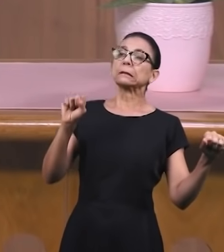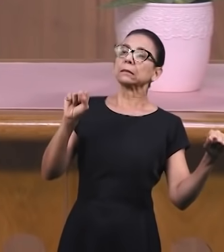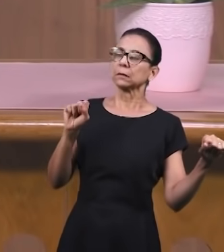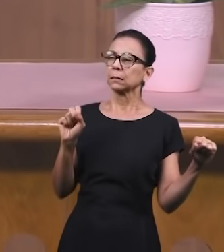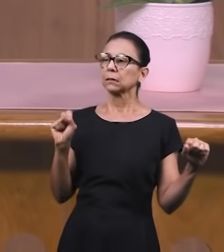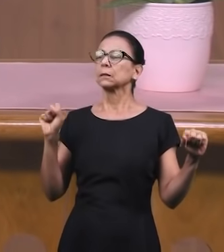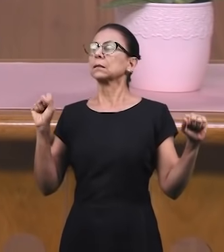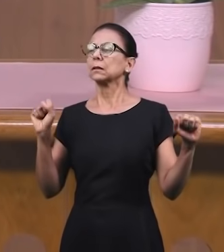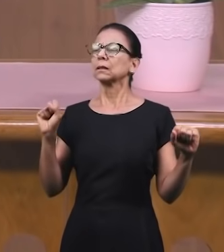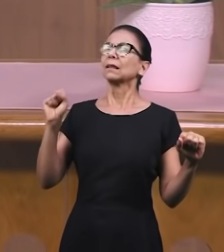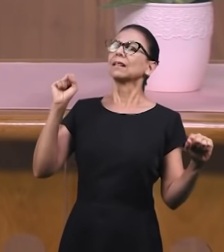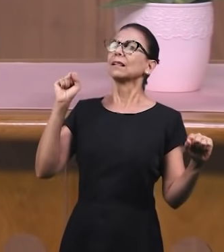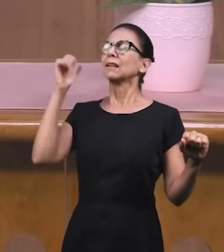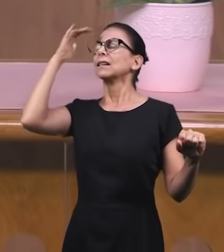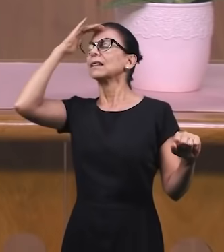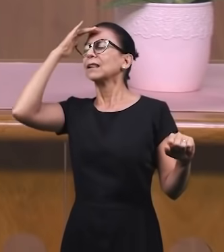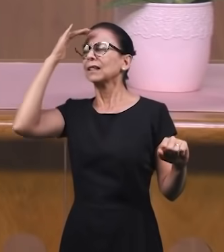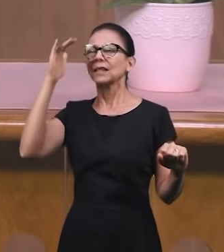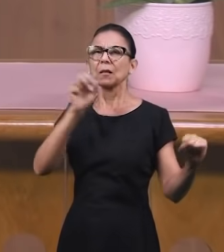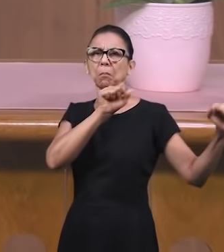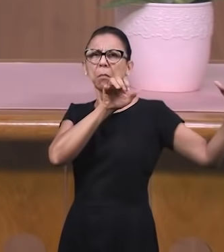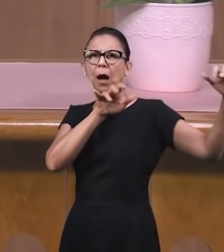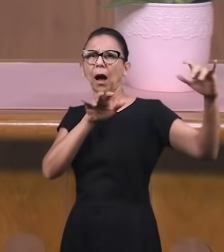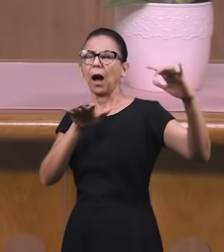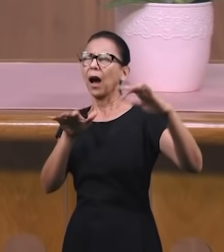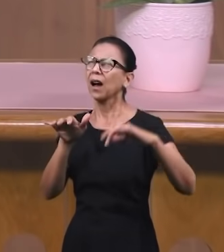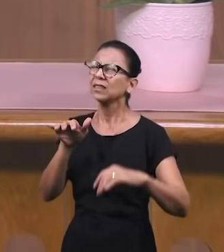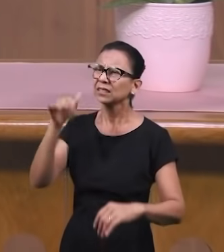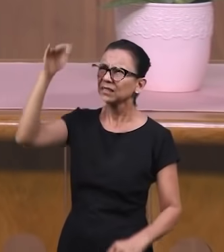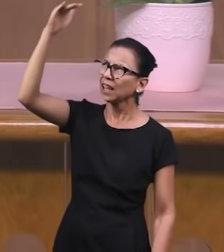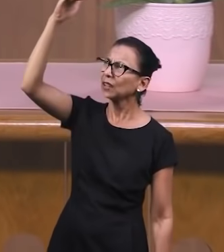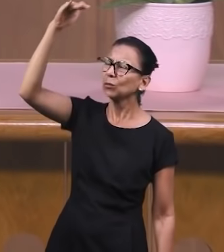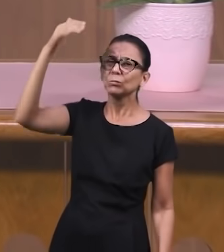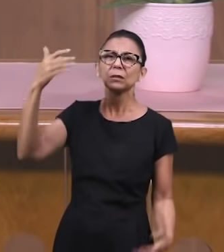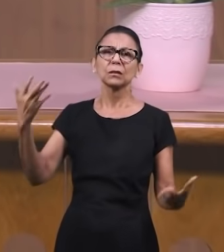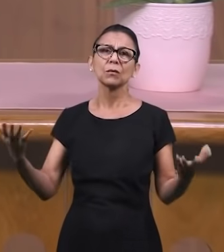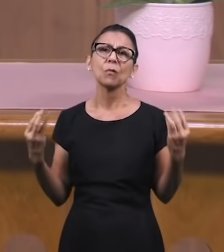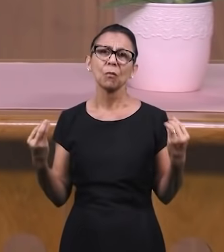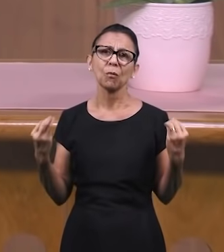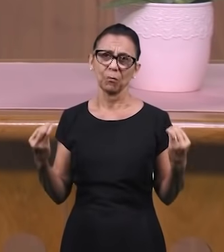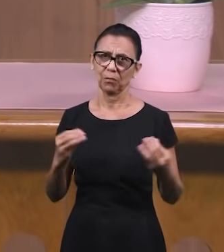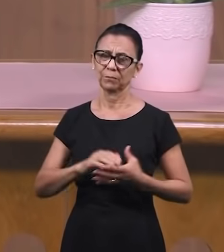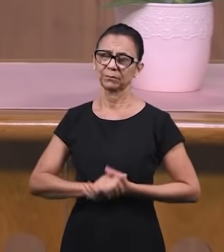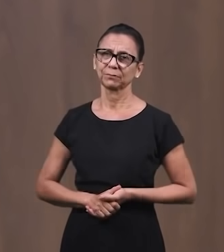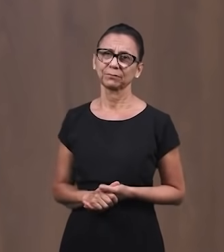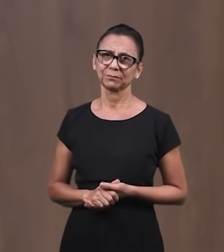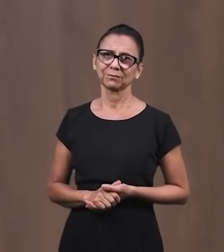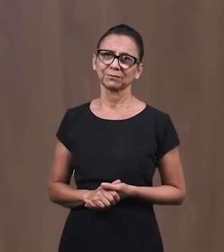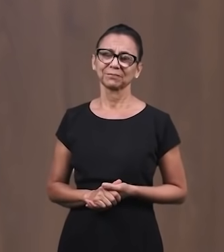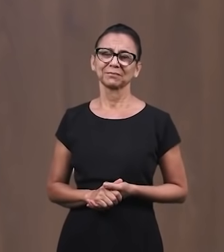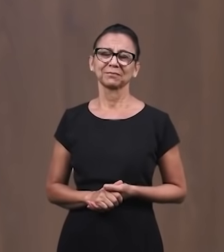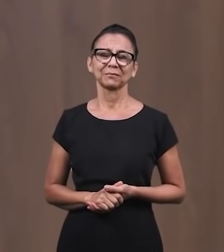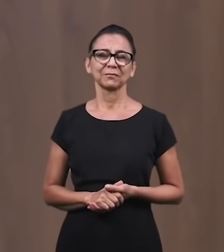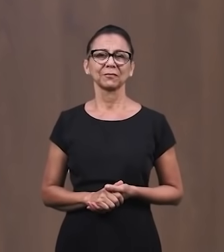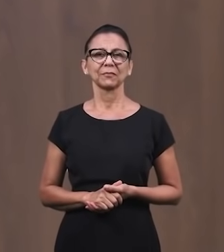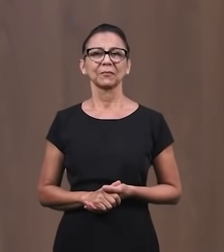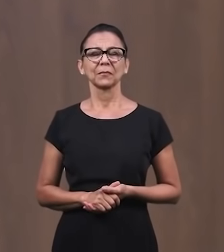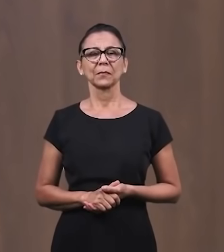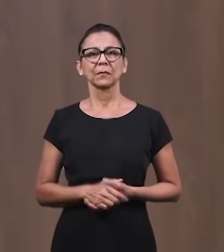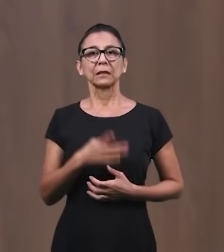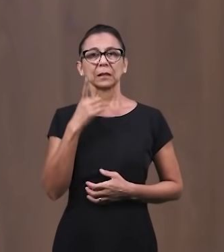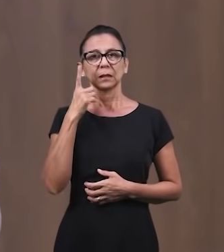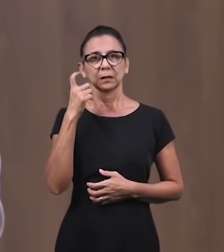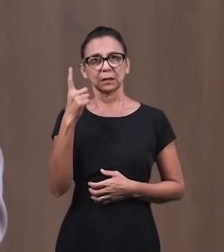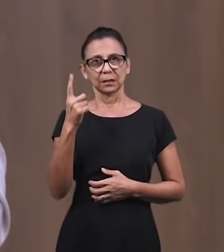conseguia ver por sobre as demais pessoas que estavam interpostas entre ele e o Senhor Jesus. É